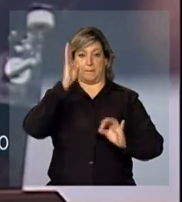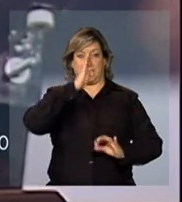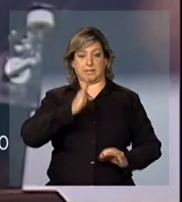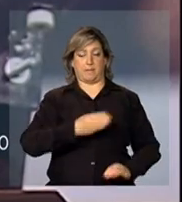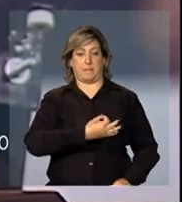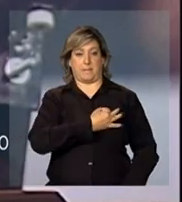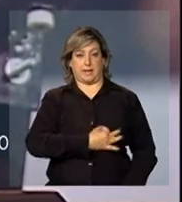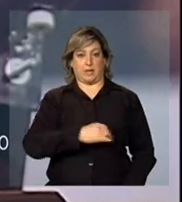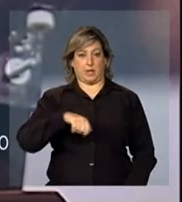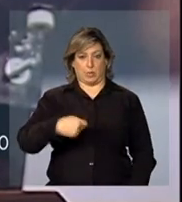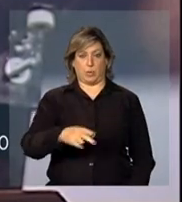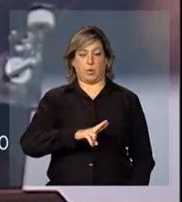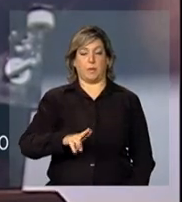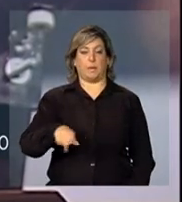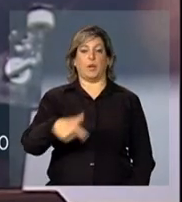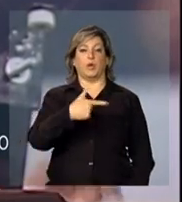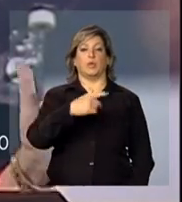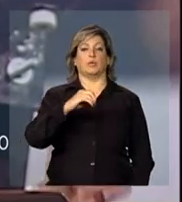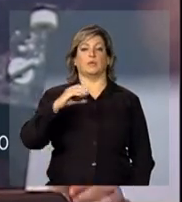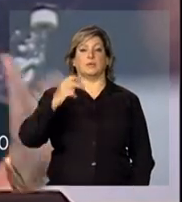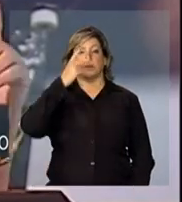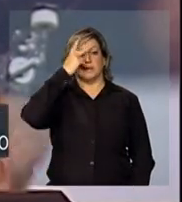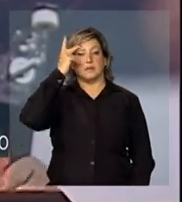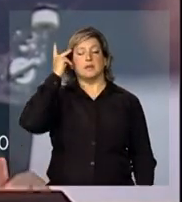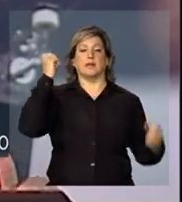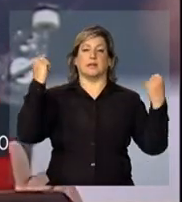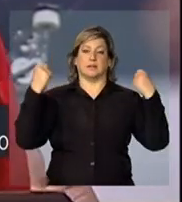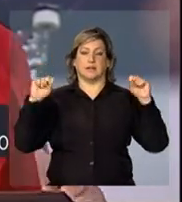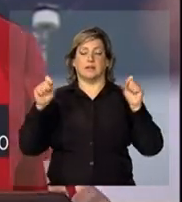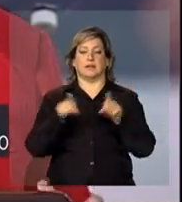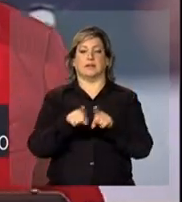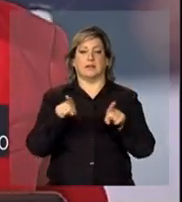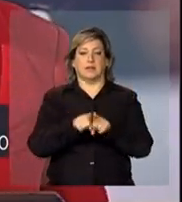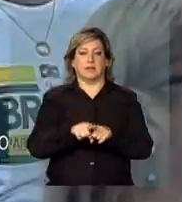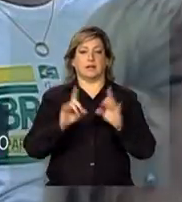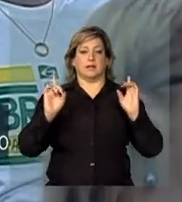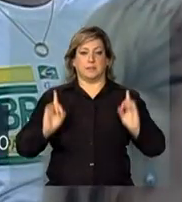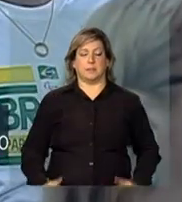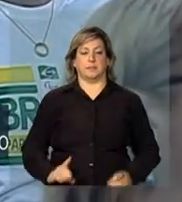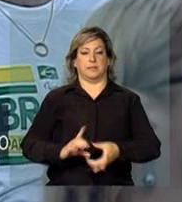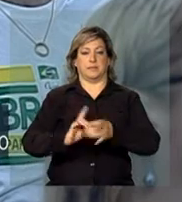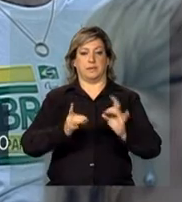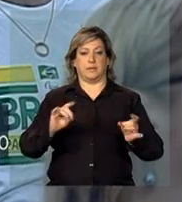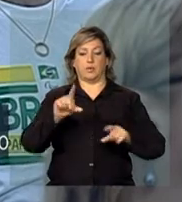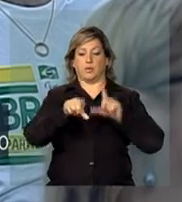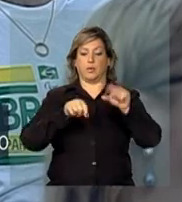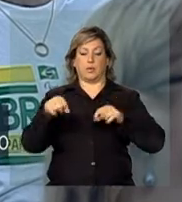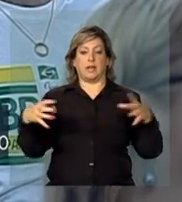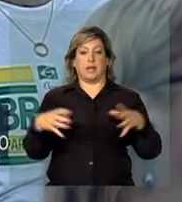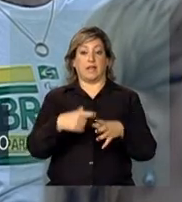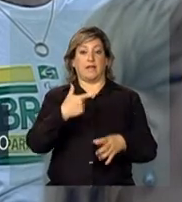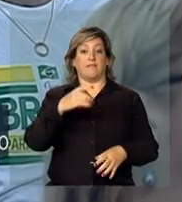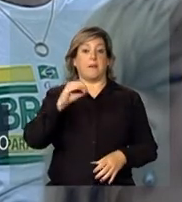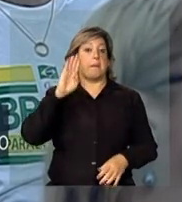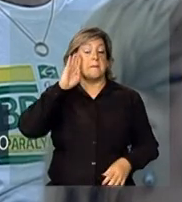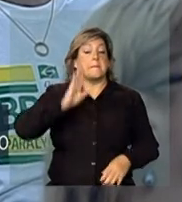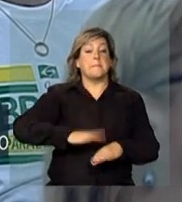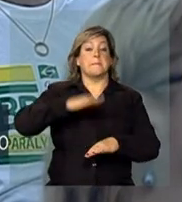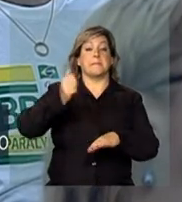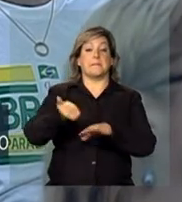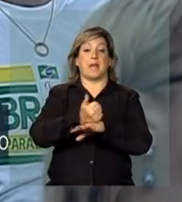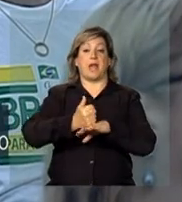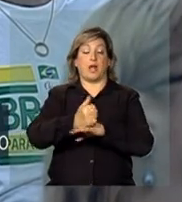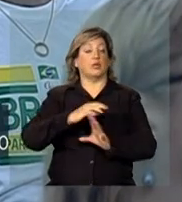os 200 atletas olímpicos e Paraolímpicos classificados entre os 20 melhores do